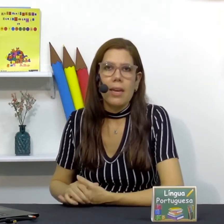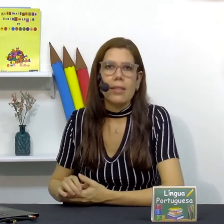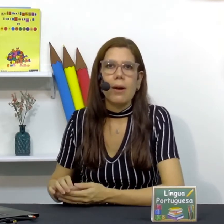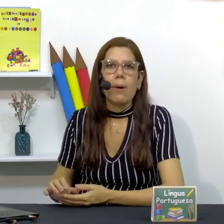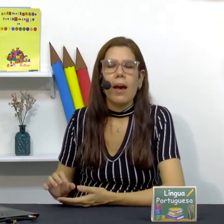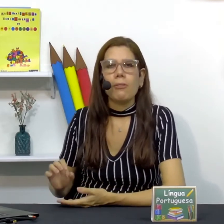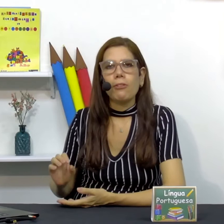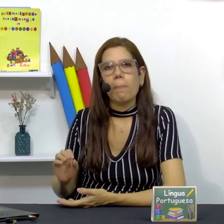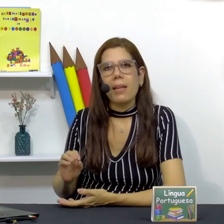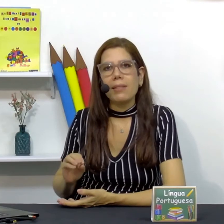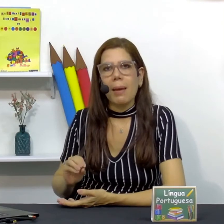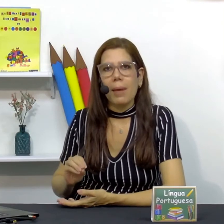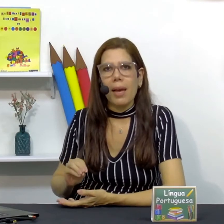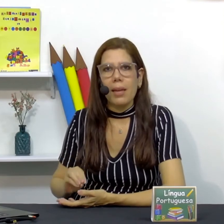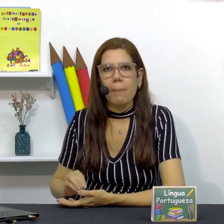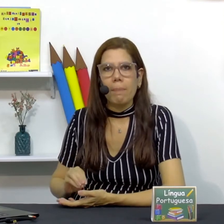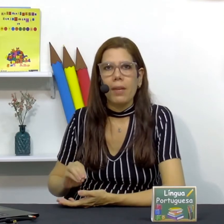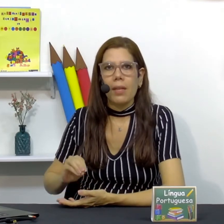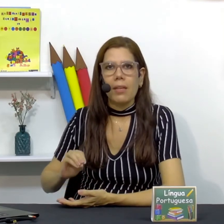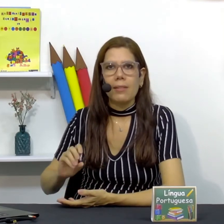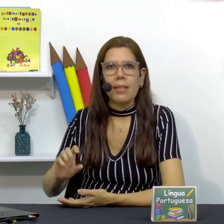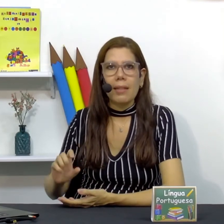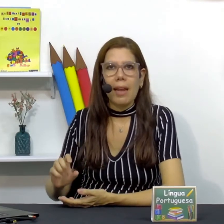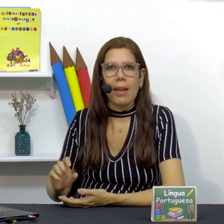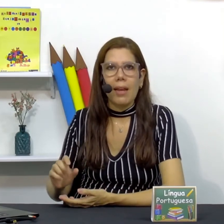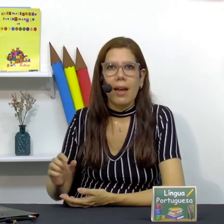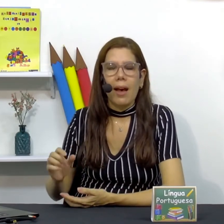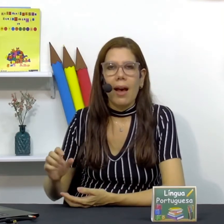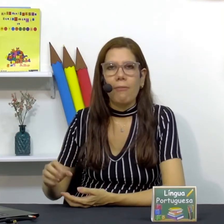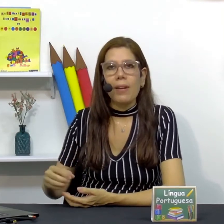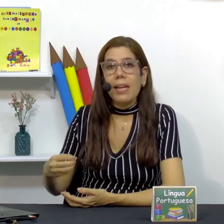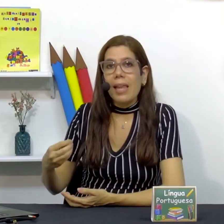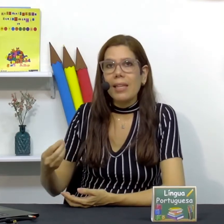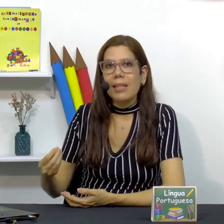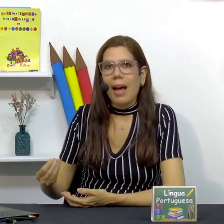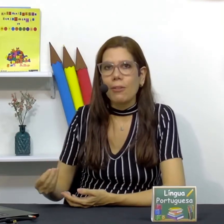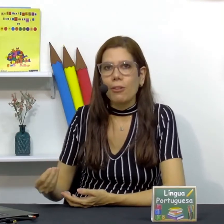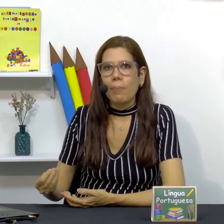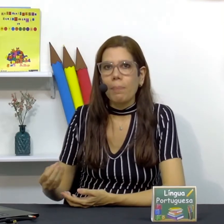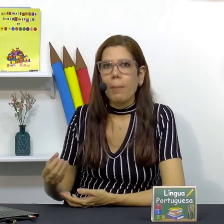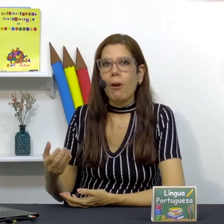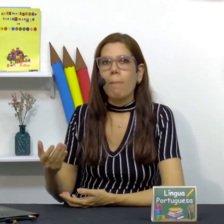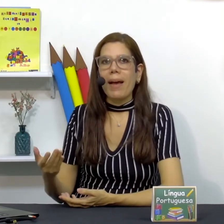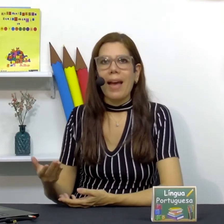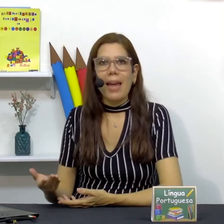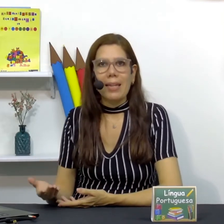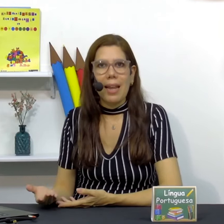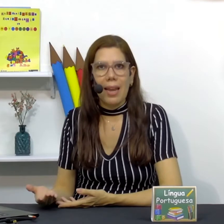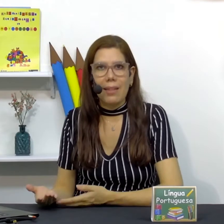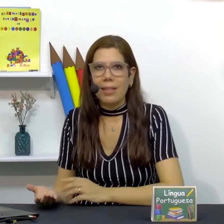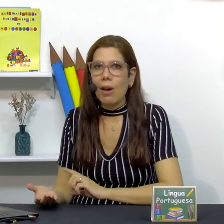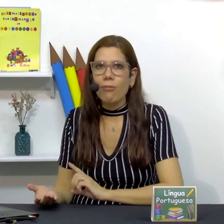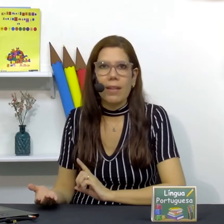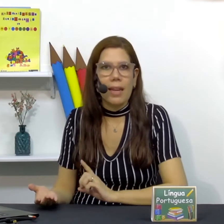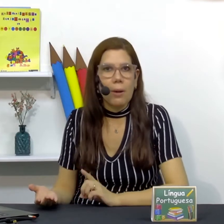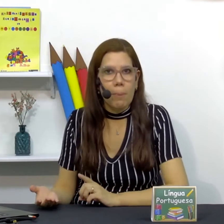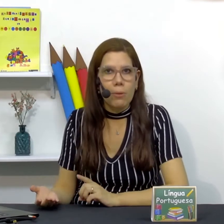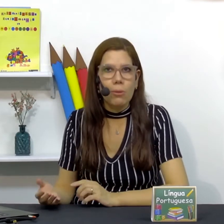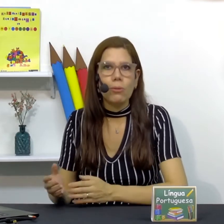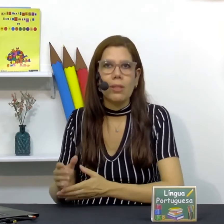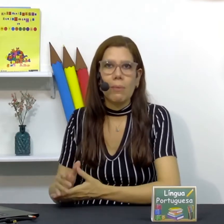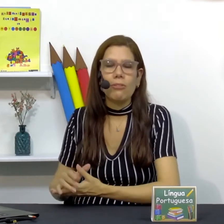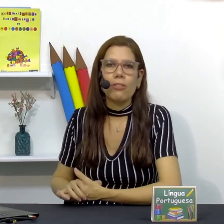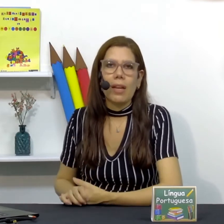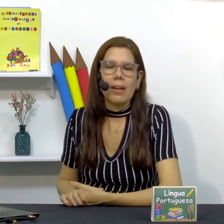família. Então, a gente percebe aí que se tem a finalidade propagar ideias e não vender